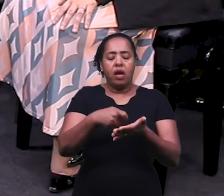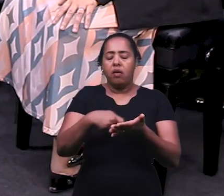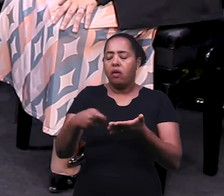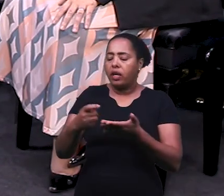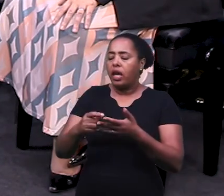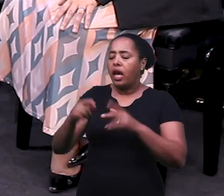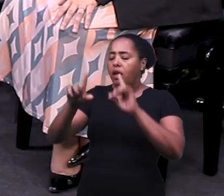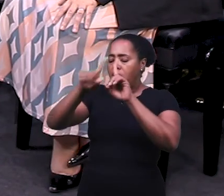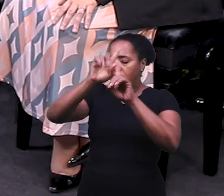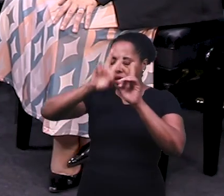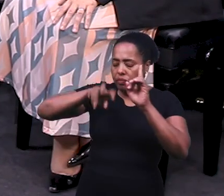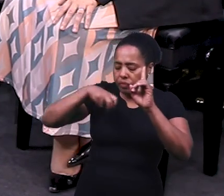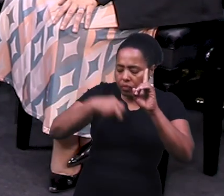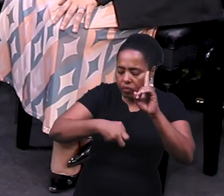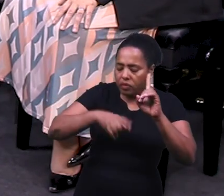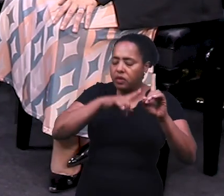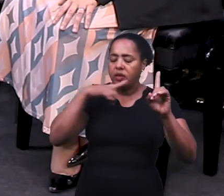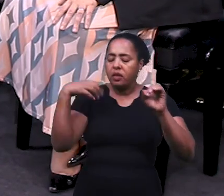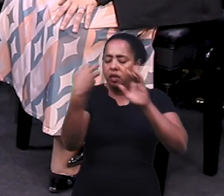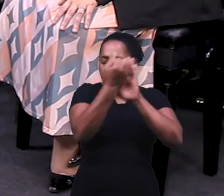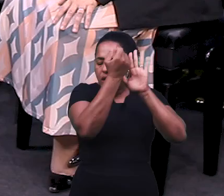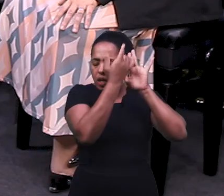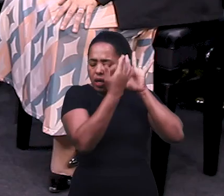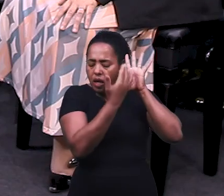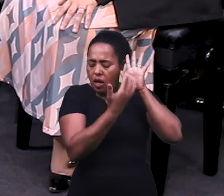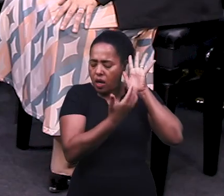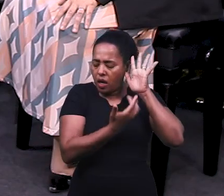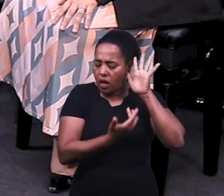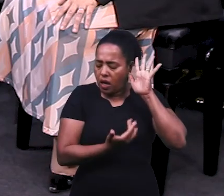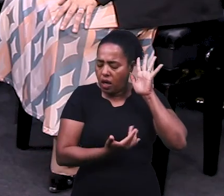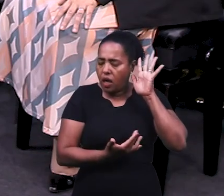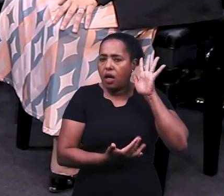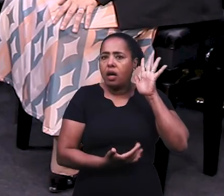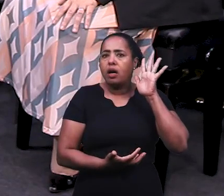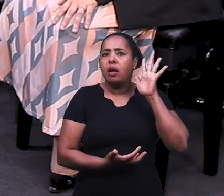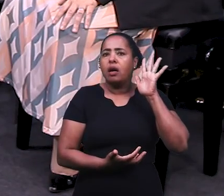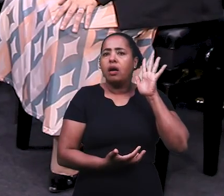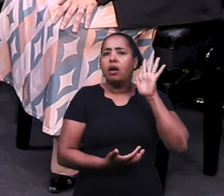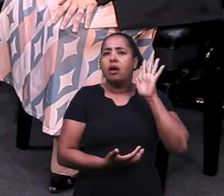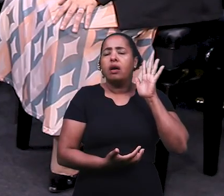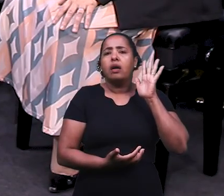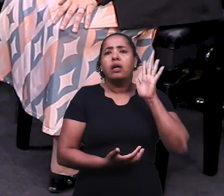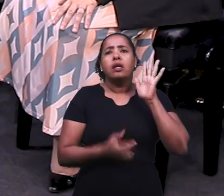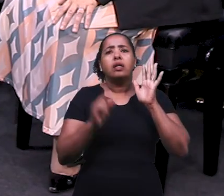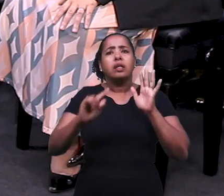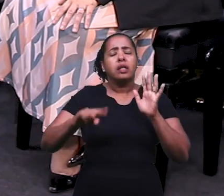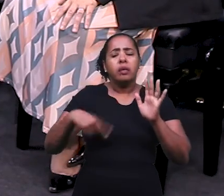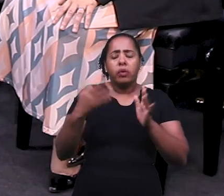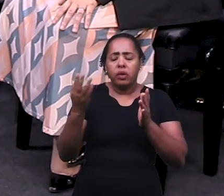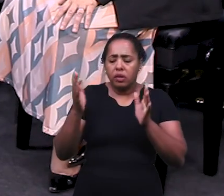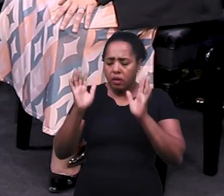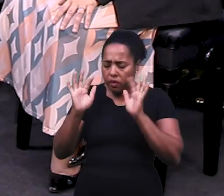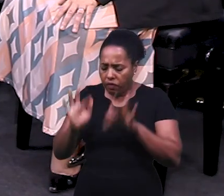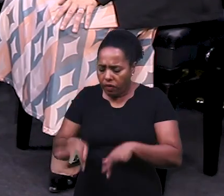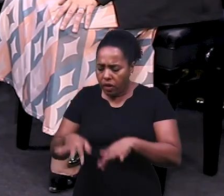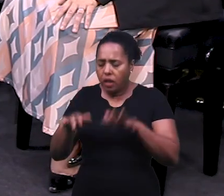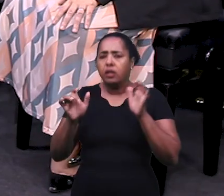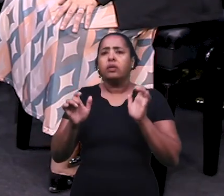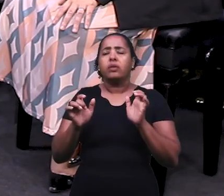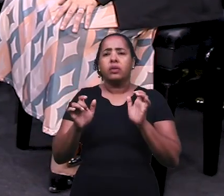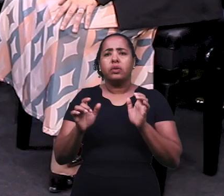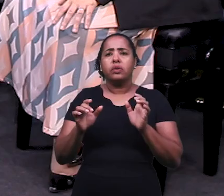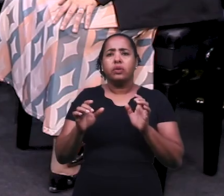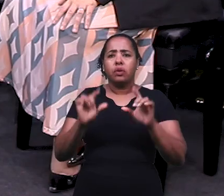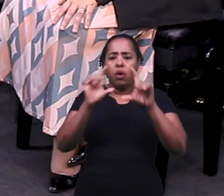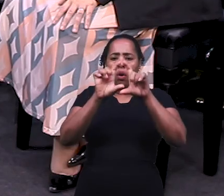Eu já comecei a escrever assim, eu quero estar aos pés da cruz, derrama sobre mim, Jesus, o sangue carmesim. Eu comecei a escrever o louvor todo.